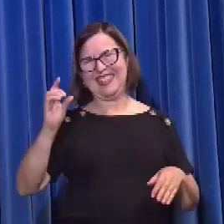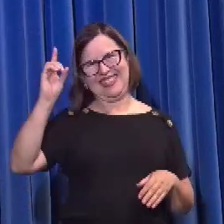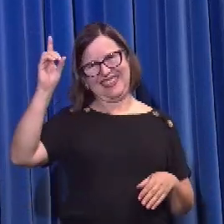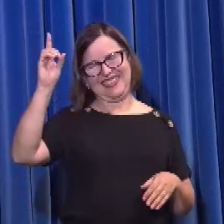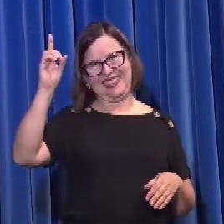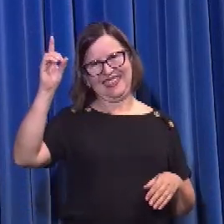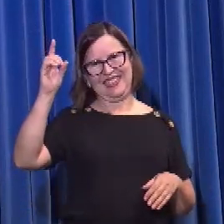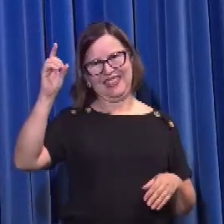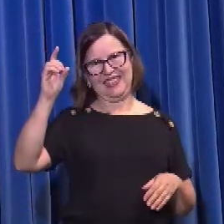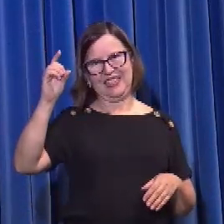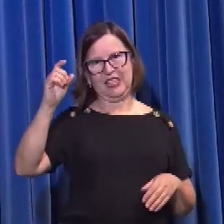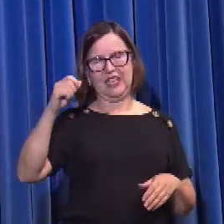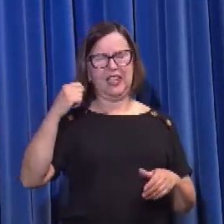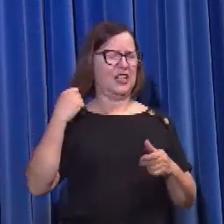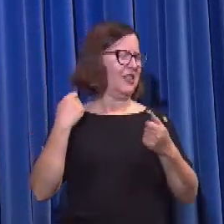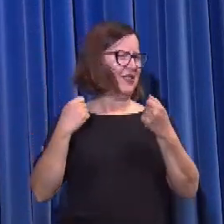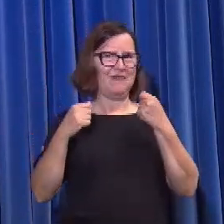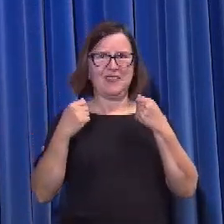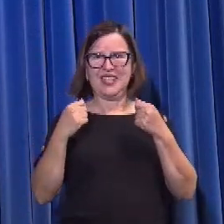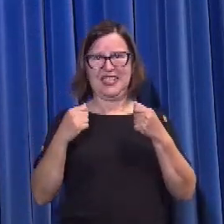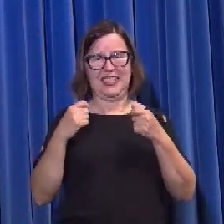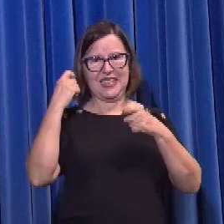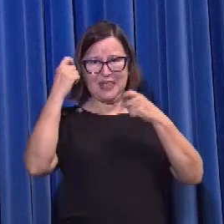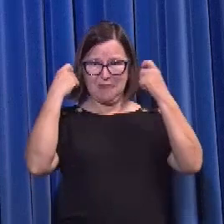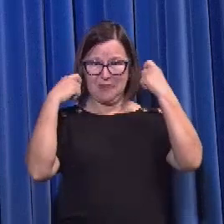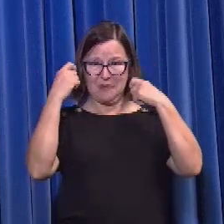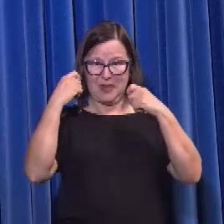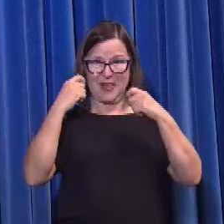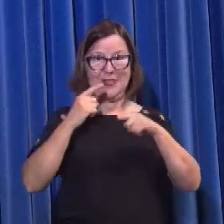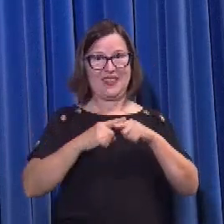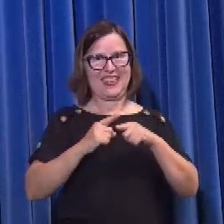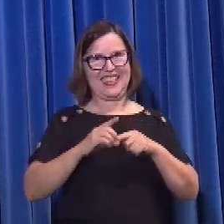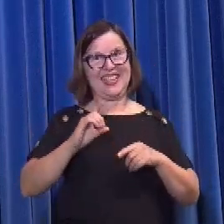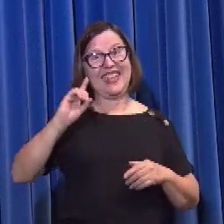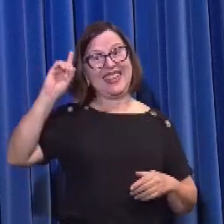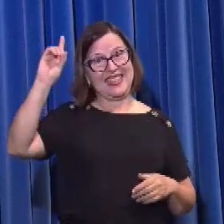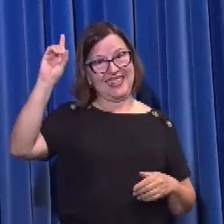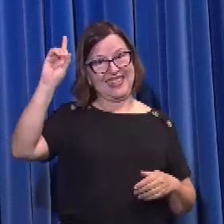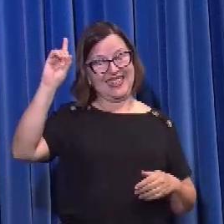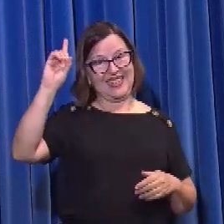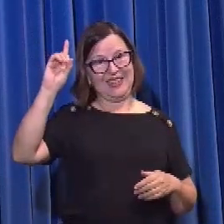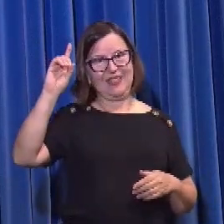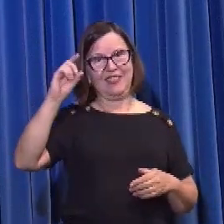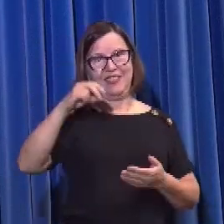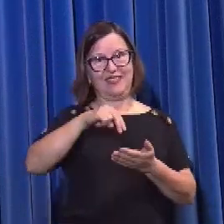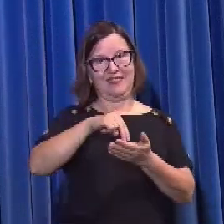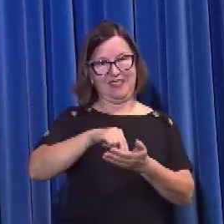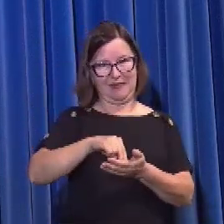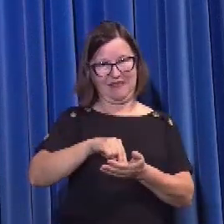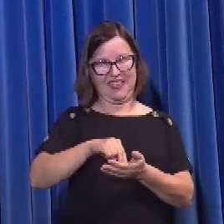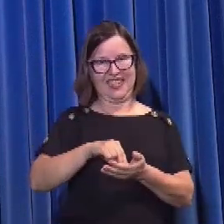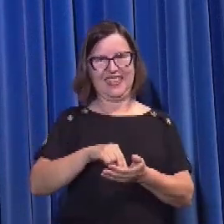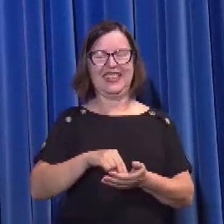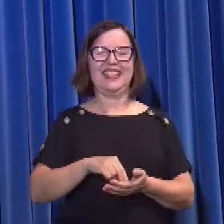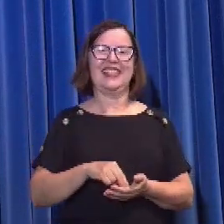preocupar. Porque Ele vai te manter, te preservar e te defender. E você não vai